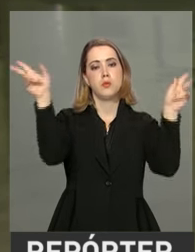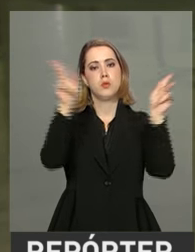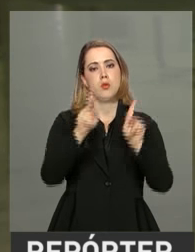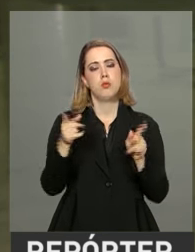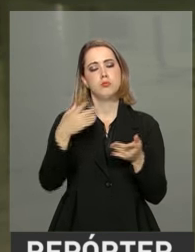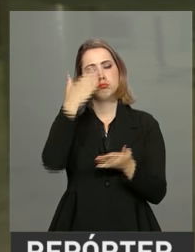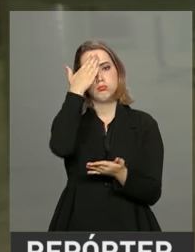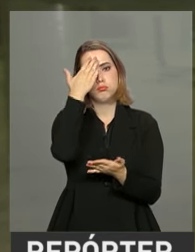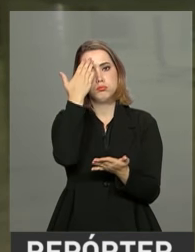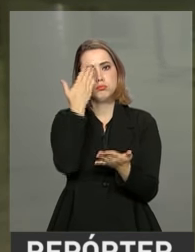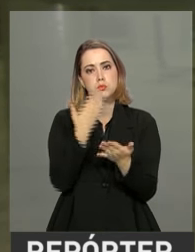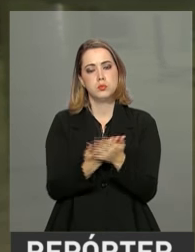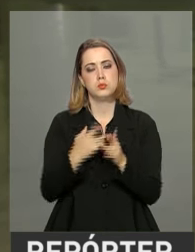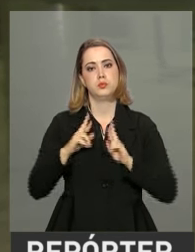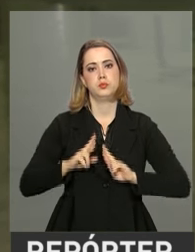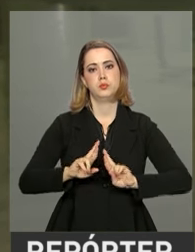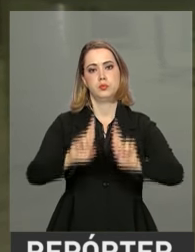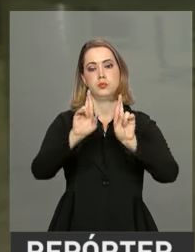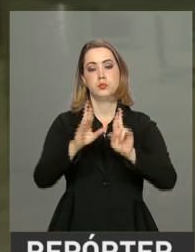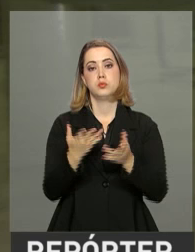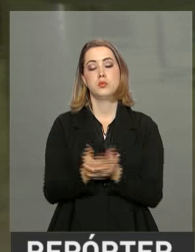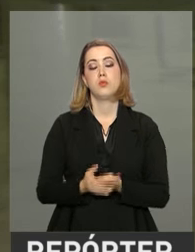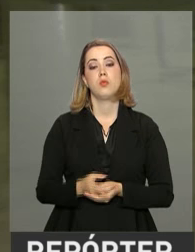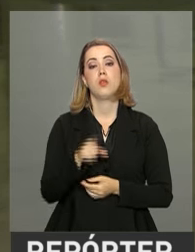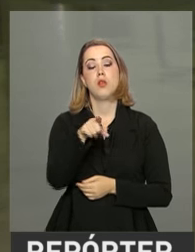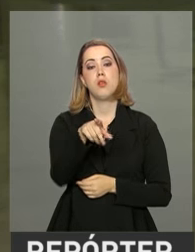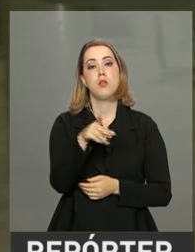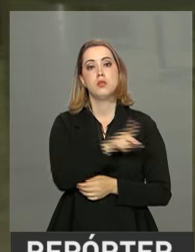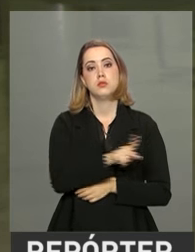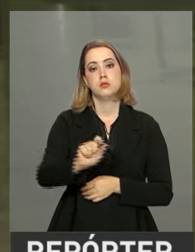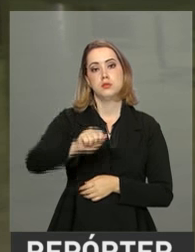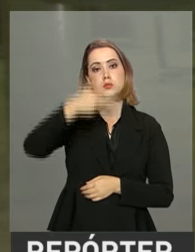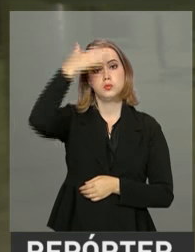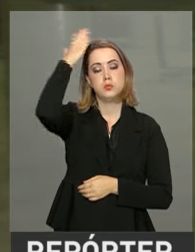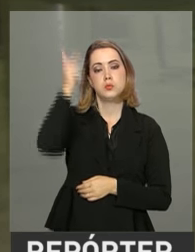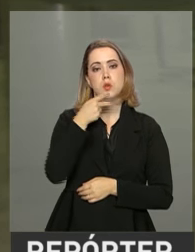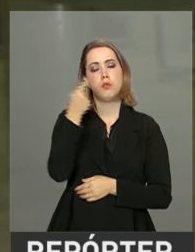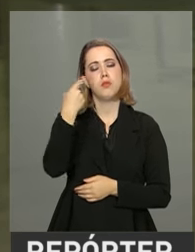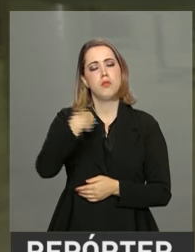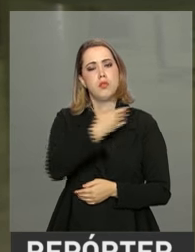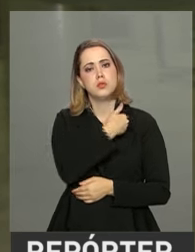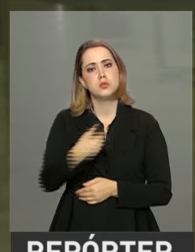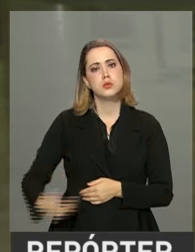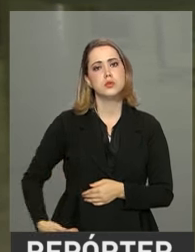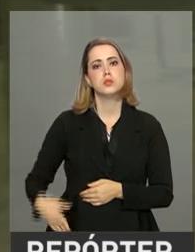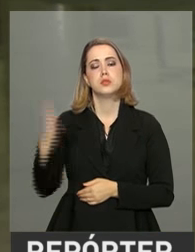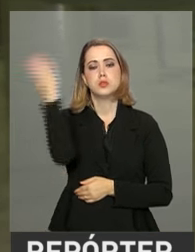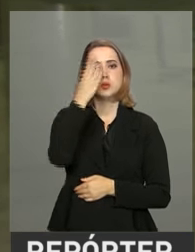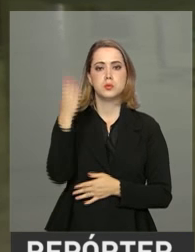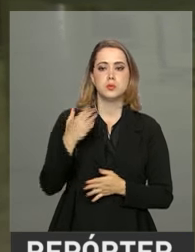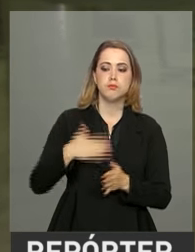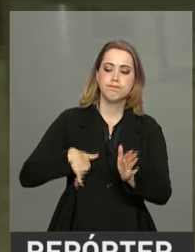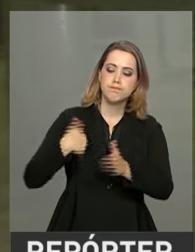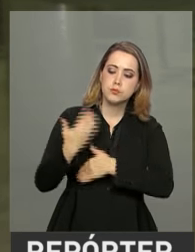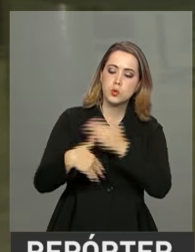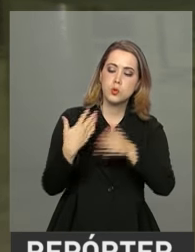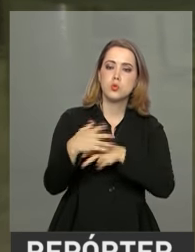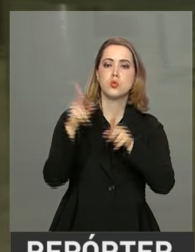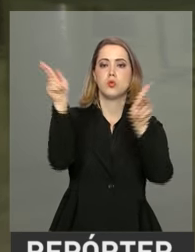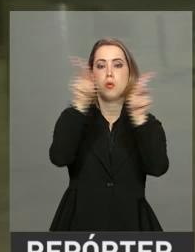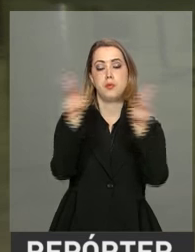de confiança e de esperança temer reitera que o governo brasileiro Continuará cooperando para paz na